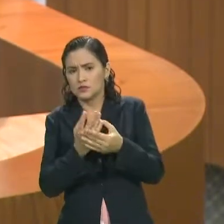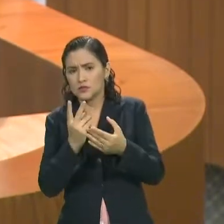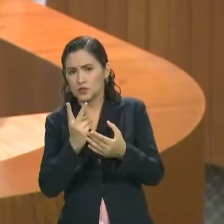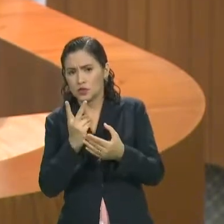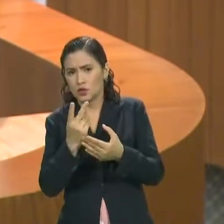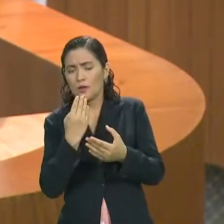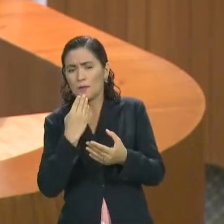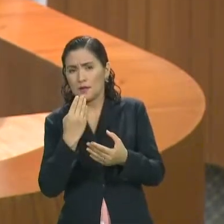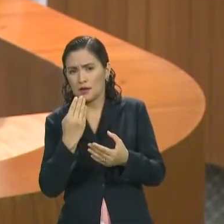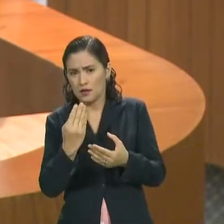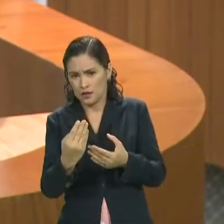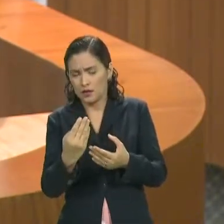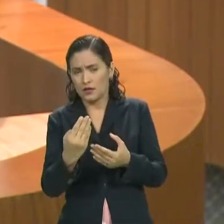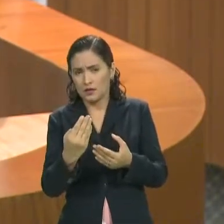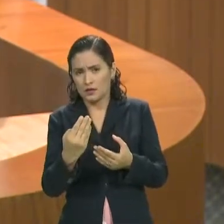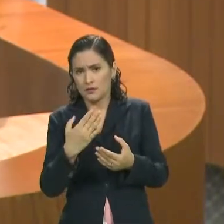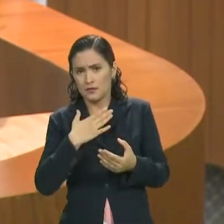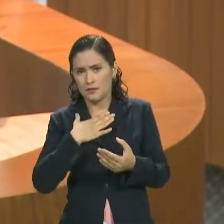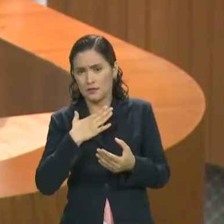sobre